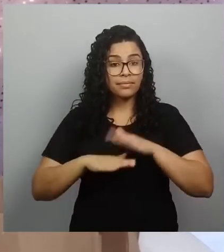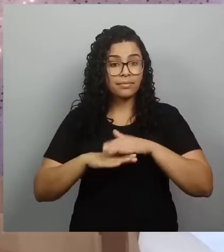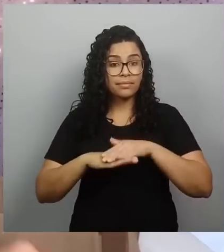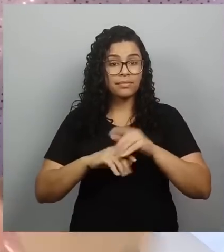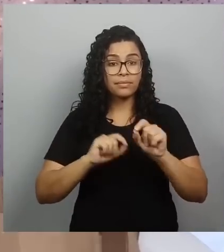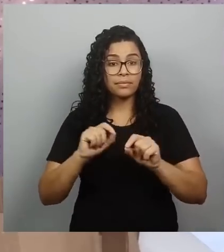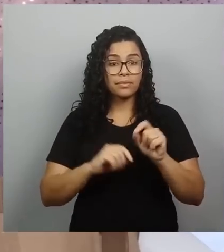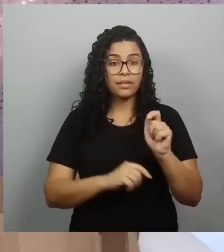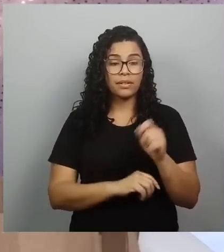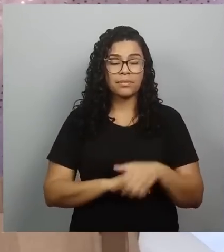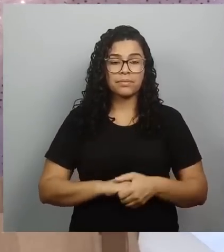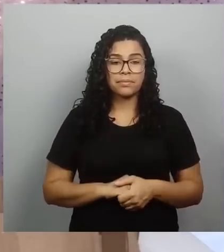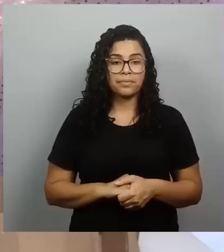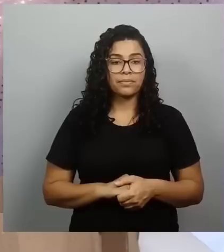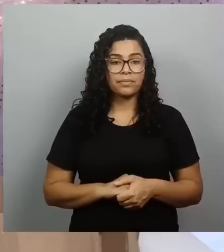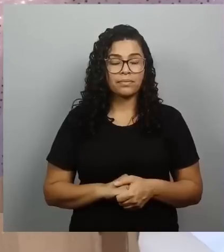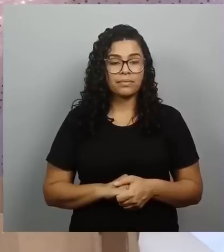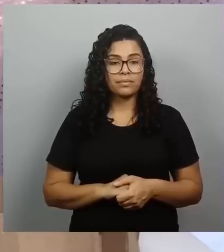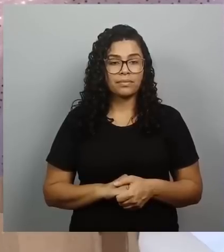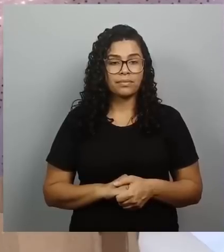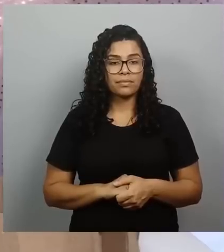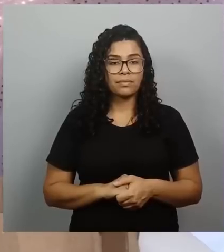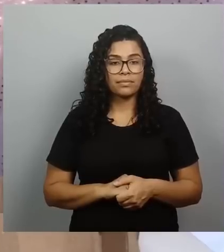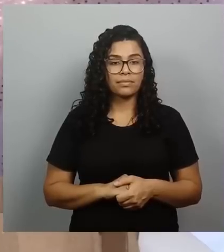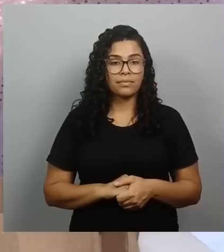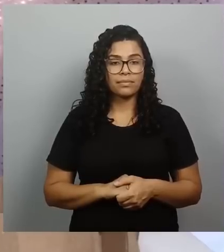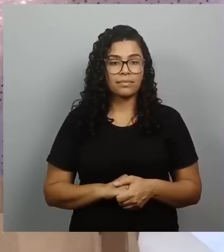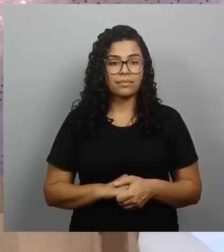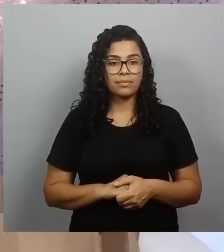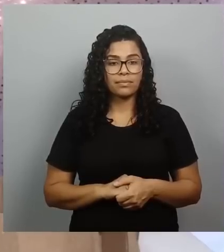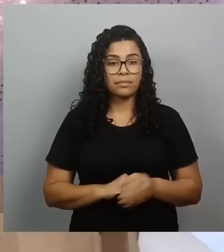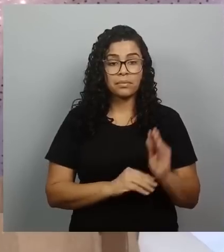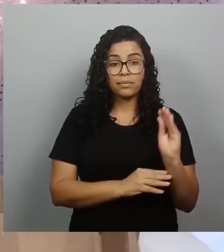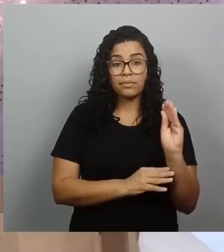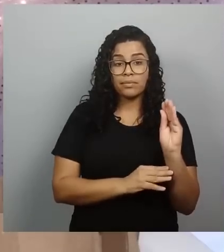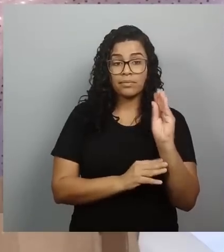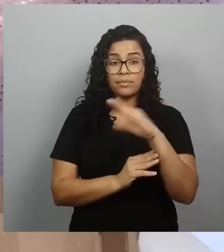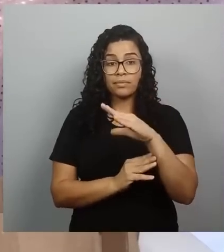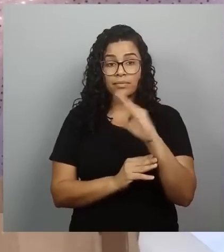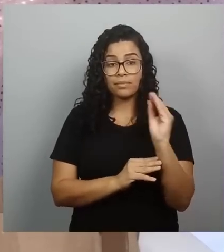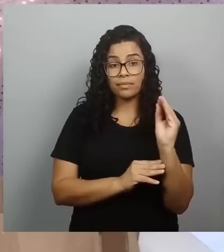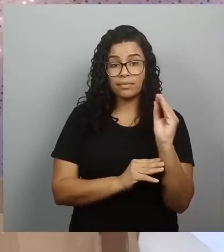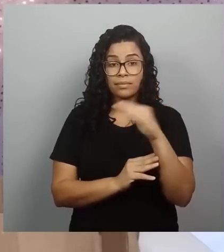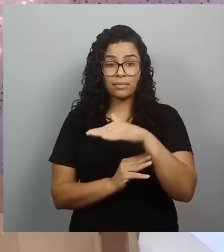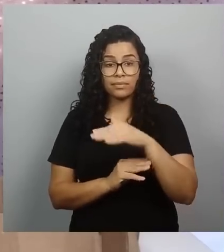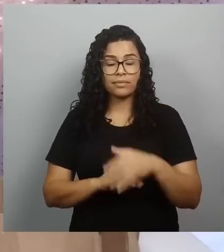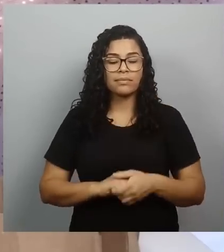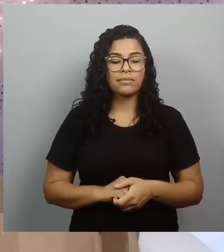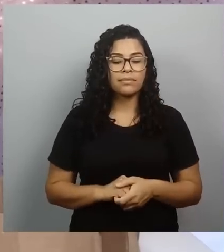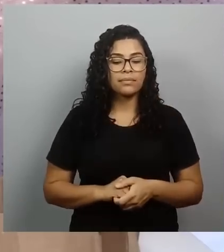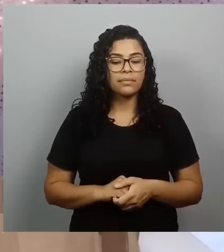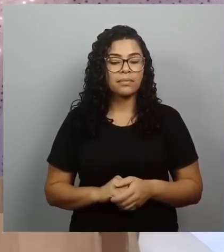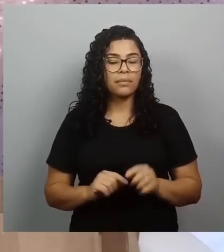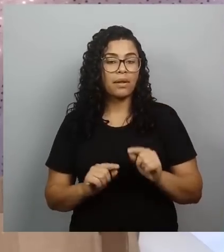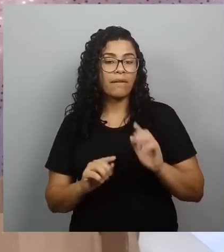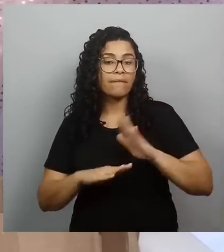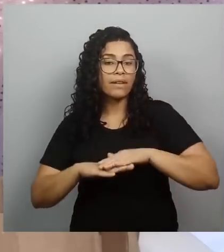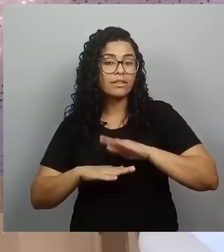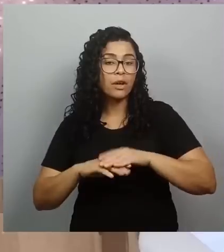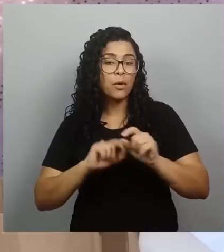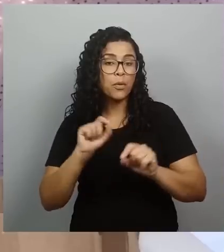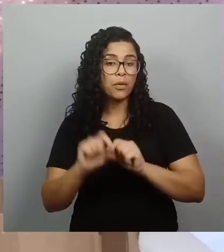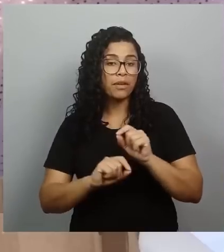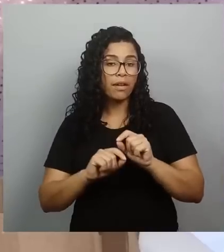uma gangorra, um lançador para lançar os pedacinhos